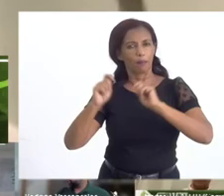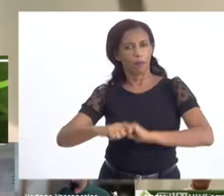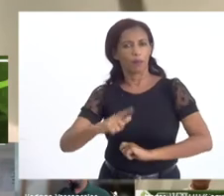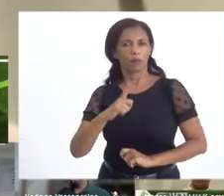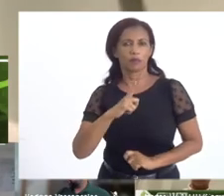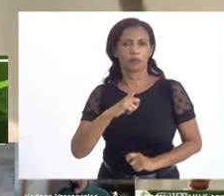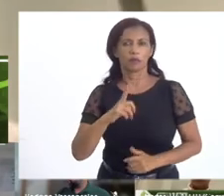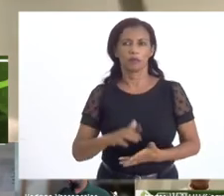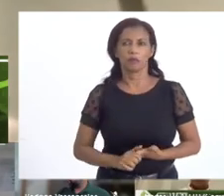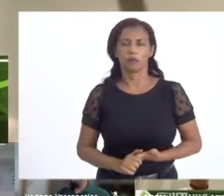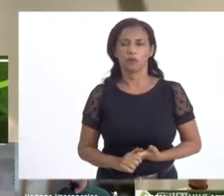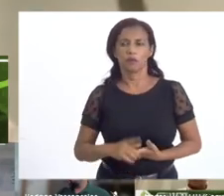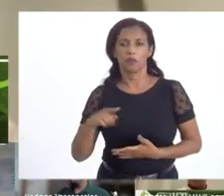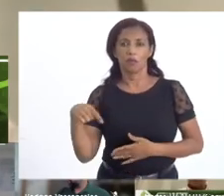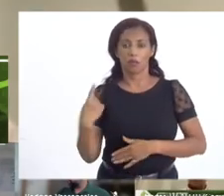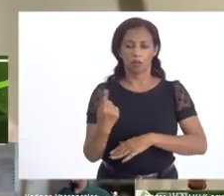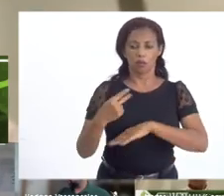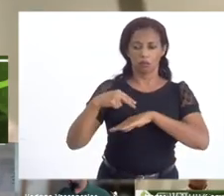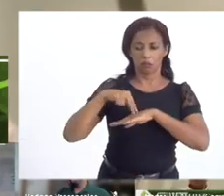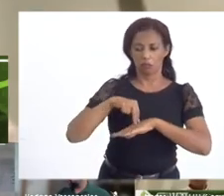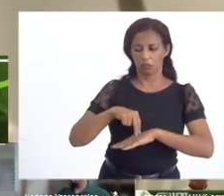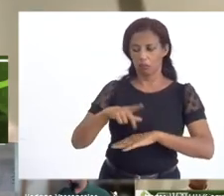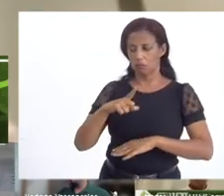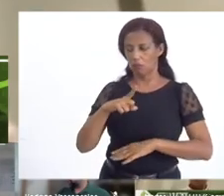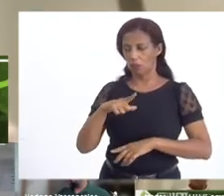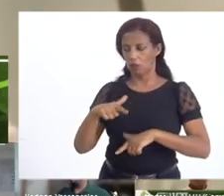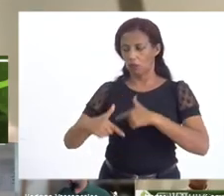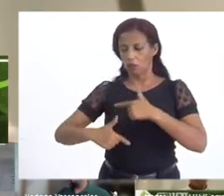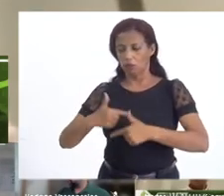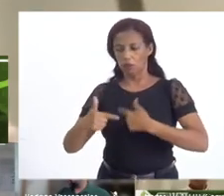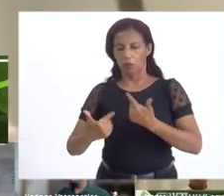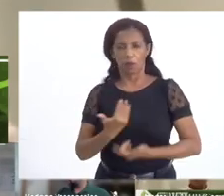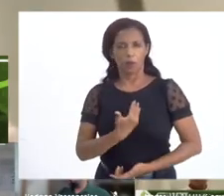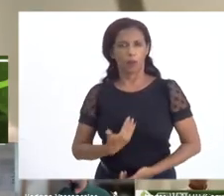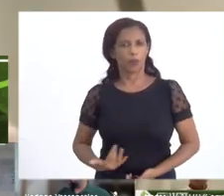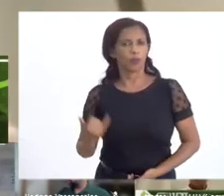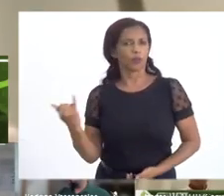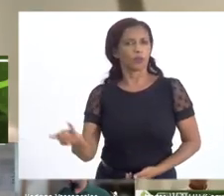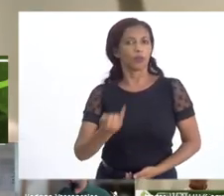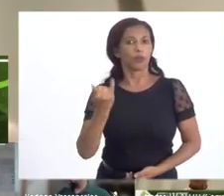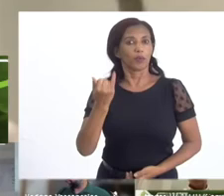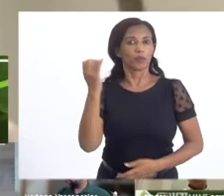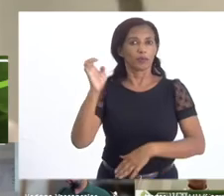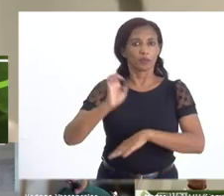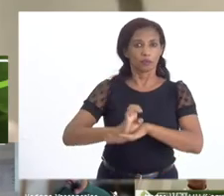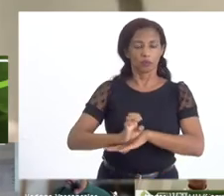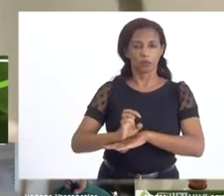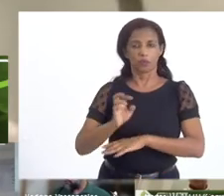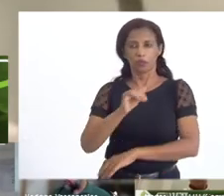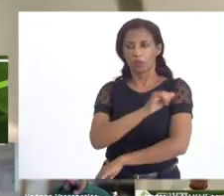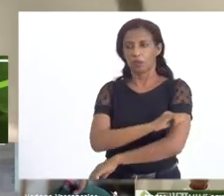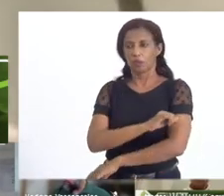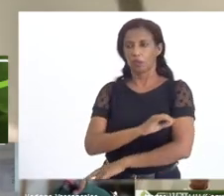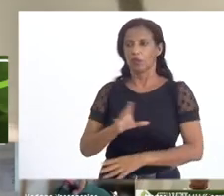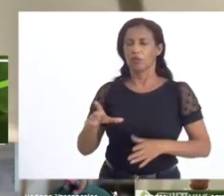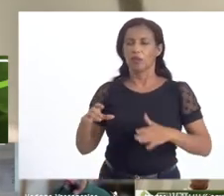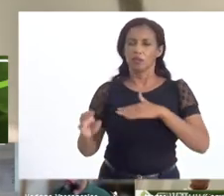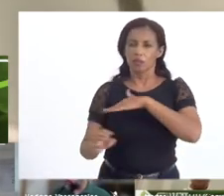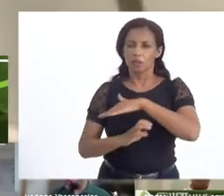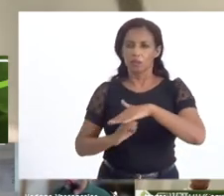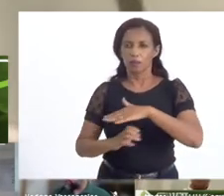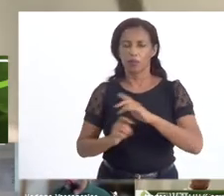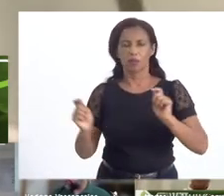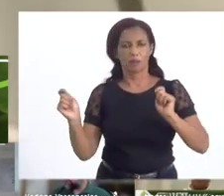possa, na nossa posição de um serviço público tão importante para o Rio de Janeiro, e concessionários desse serviço público, a gente